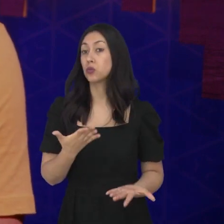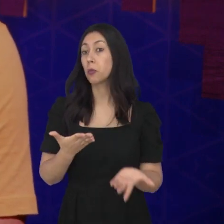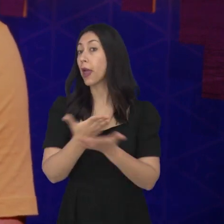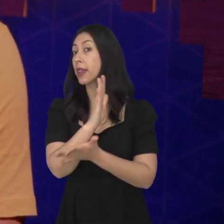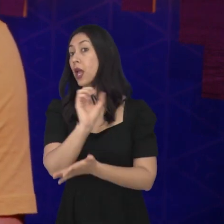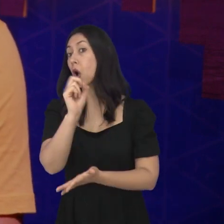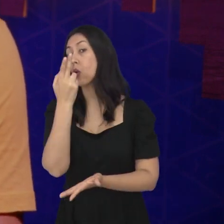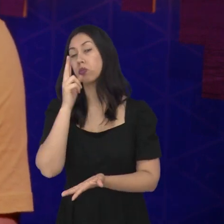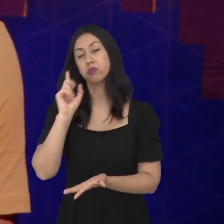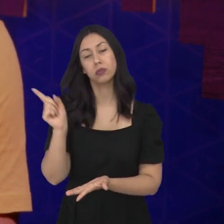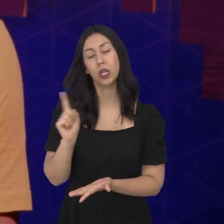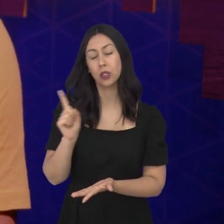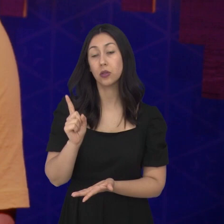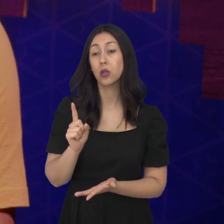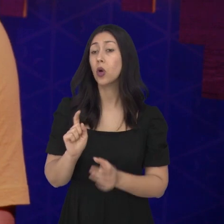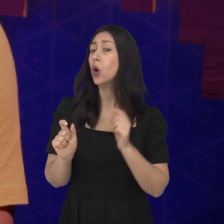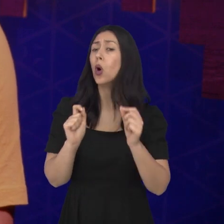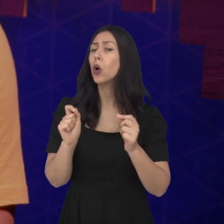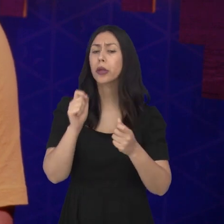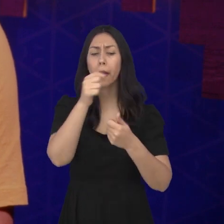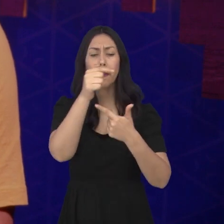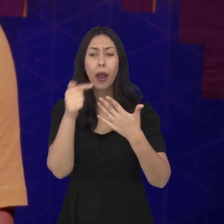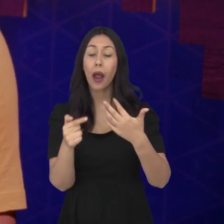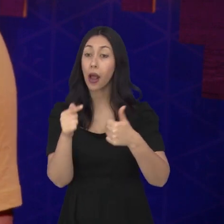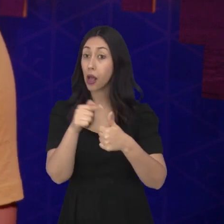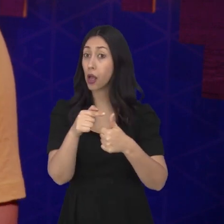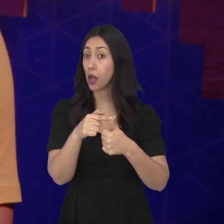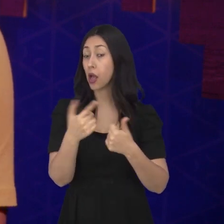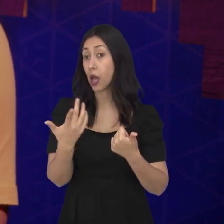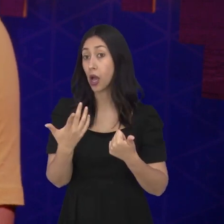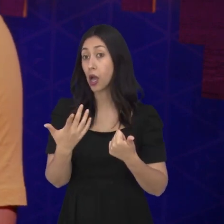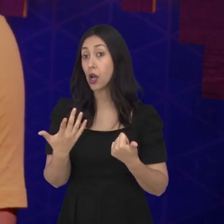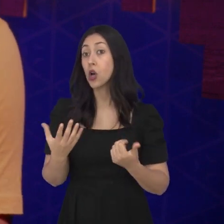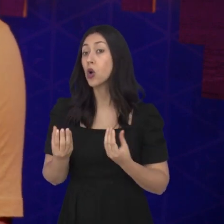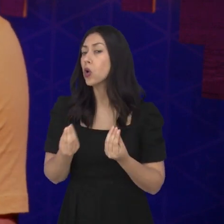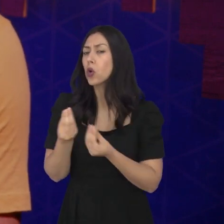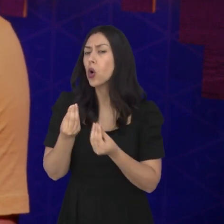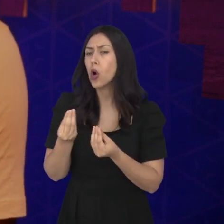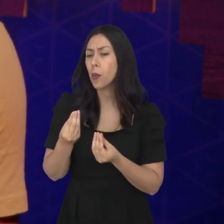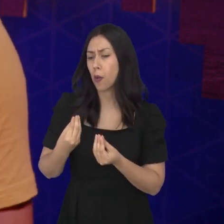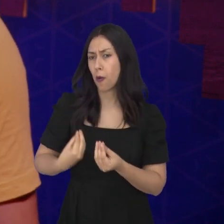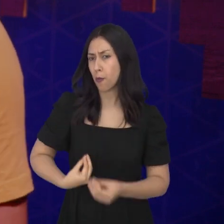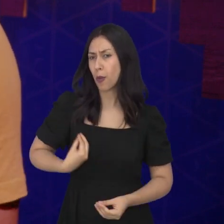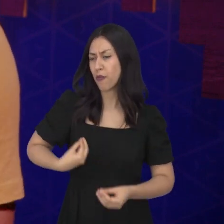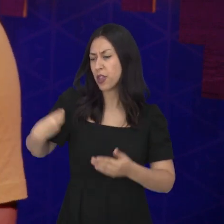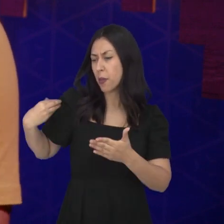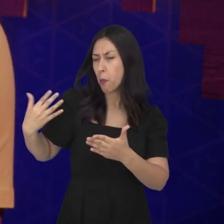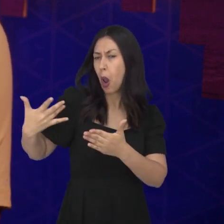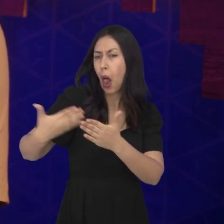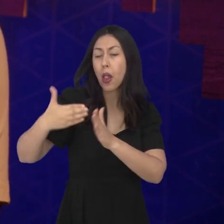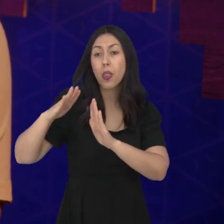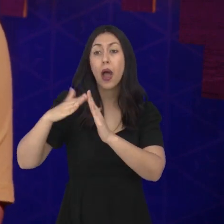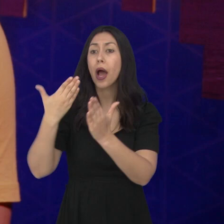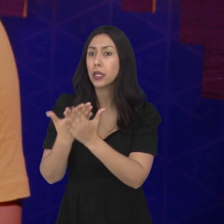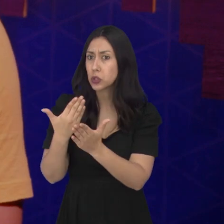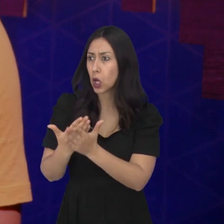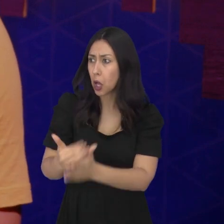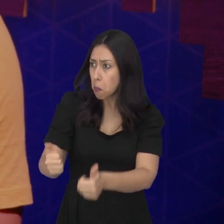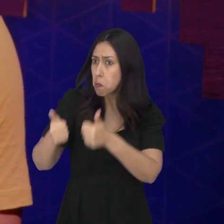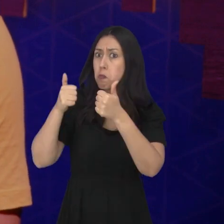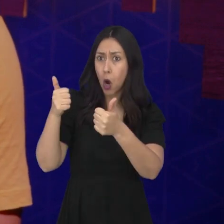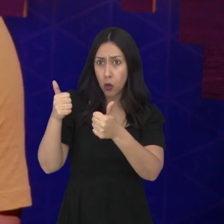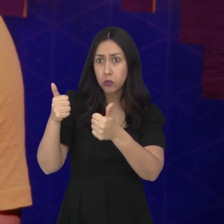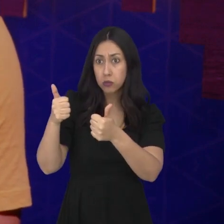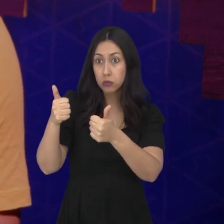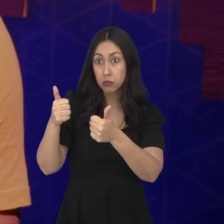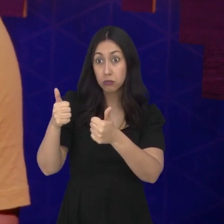ou não, ó. Algumas coisas que são levadas em consideração, as notas escolares, então todo o seu histórico escolar é levado